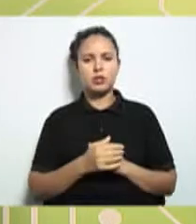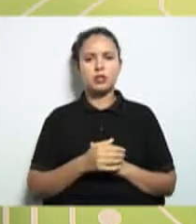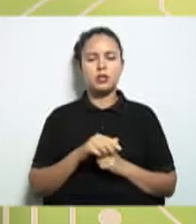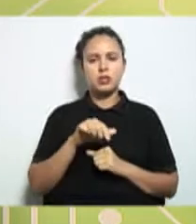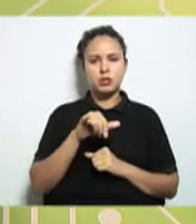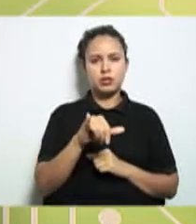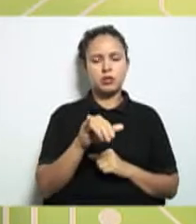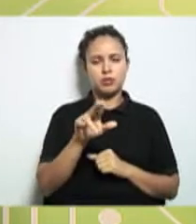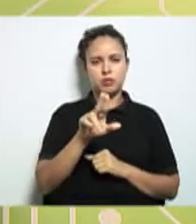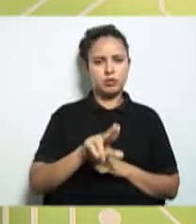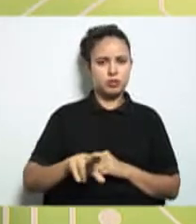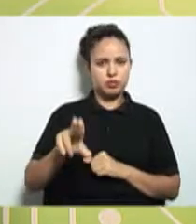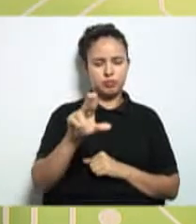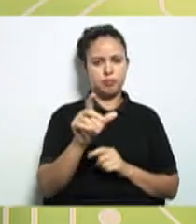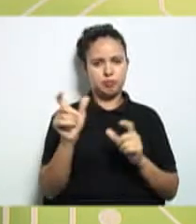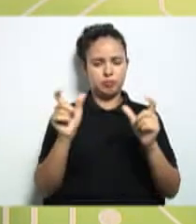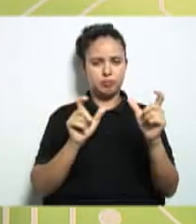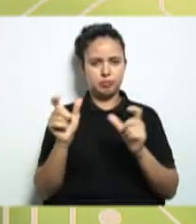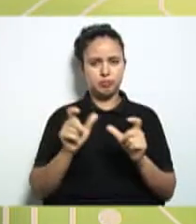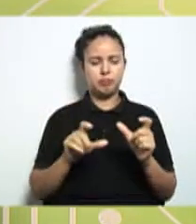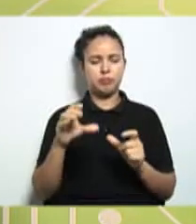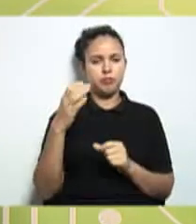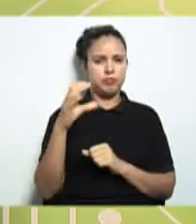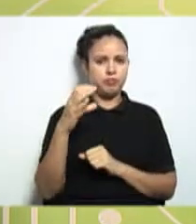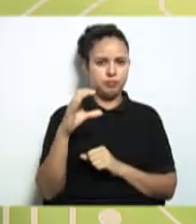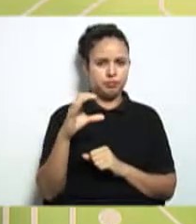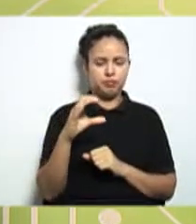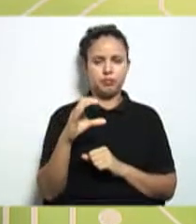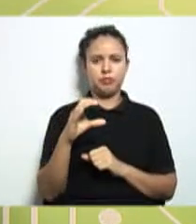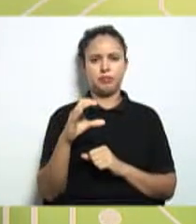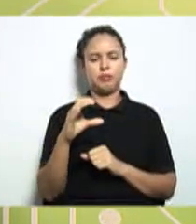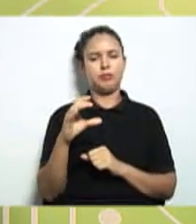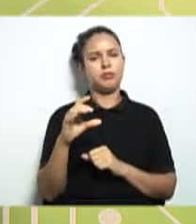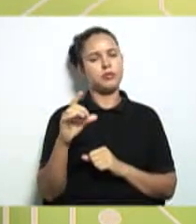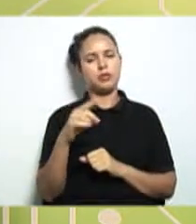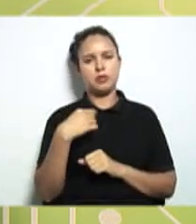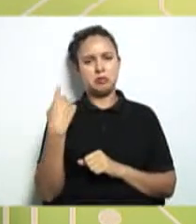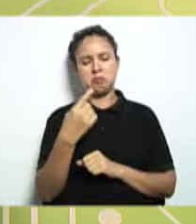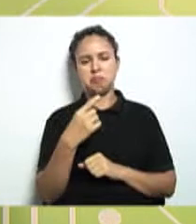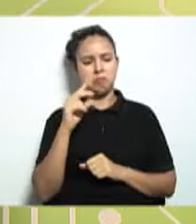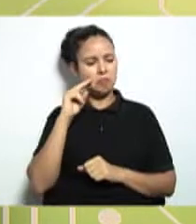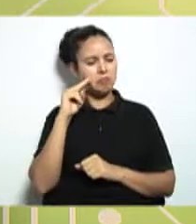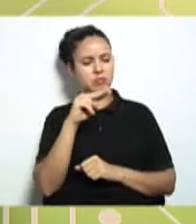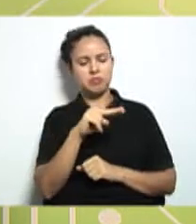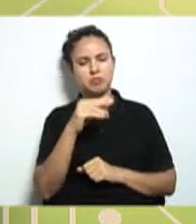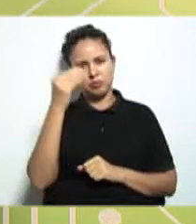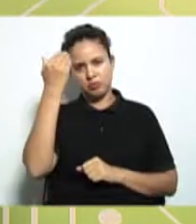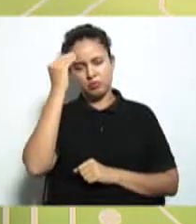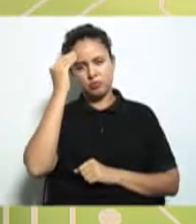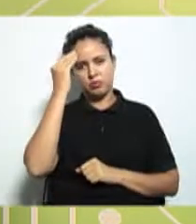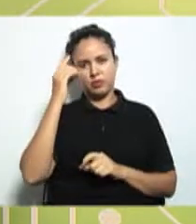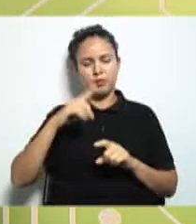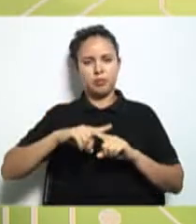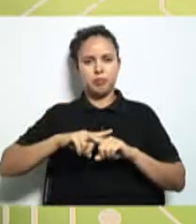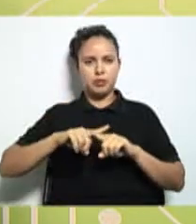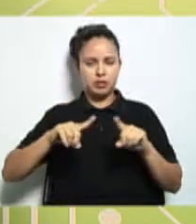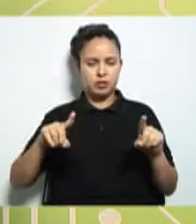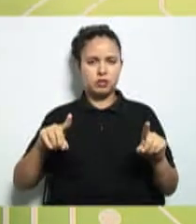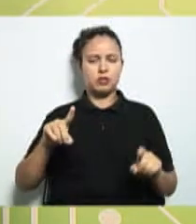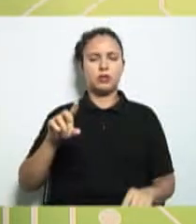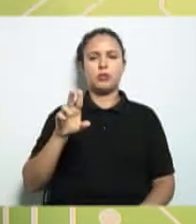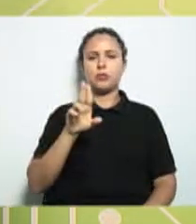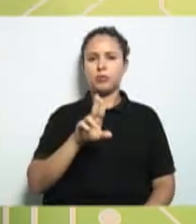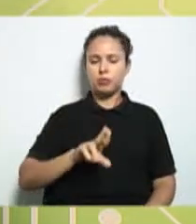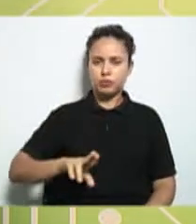termos científicos rebuscados, nós não consigamos compreender, mas quando nós começamos